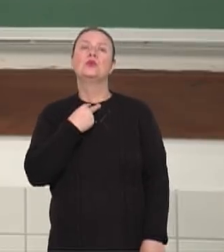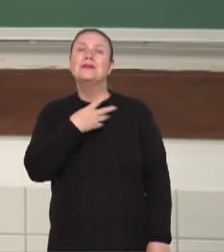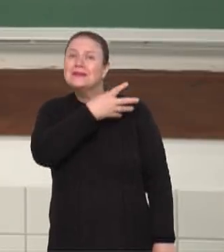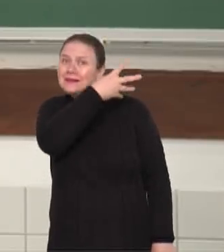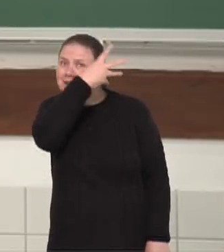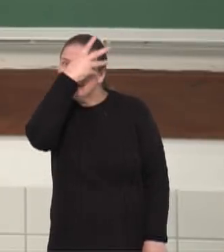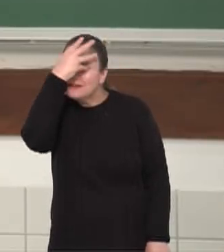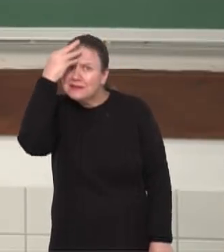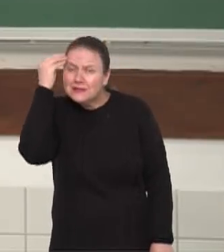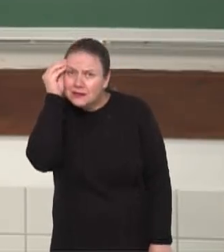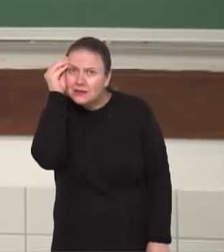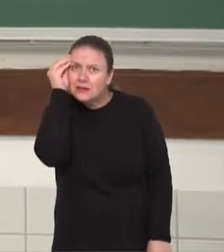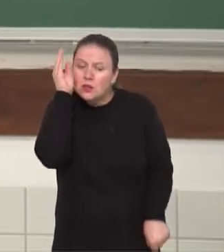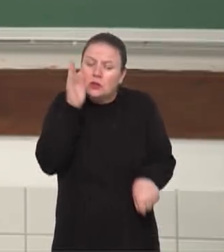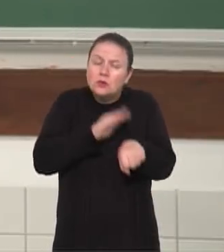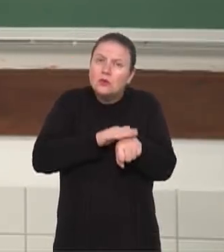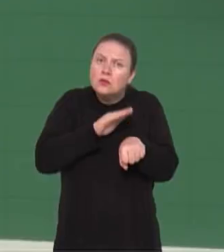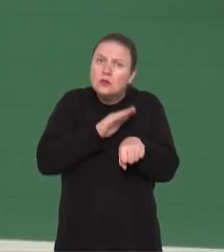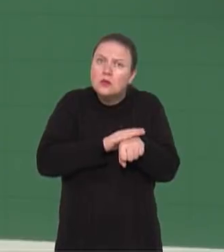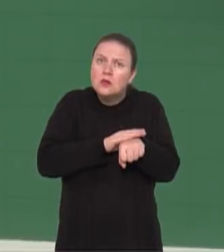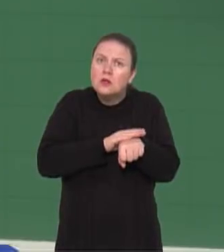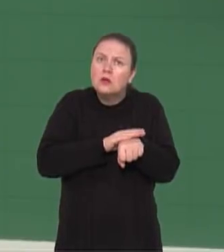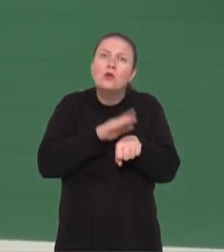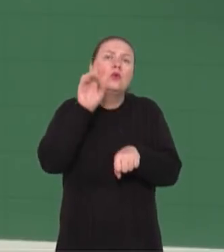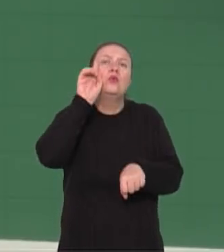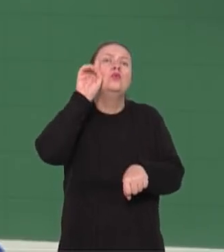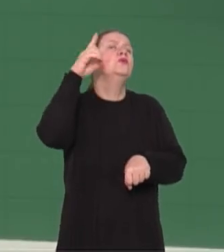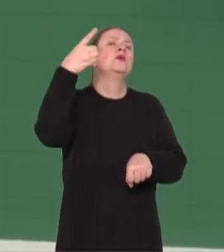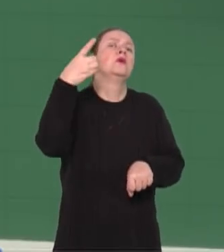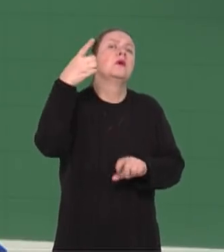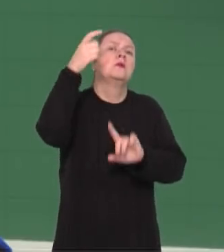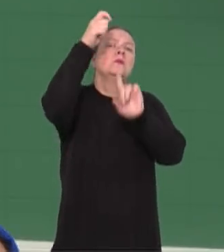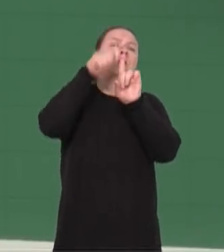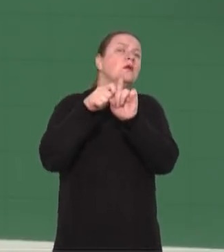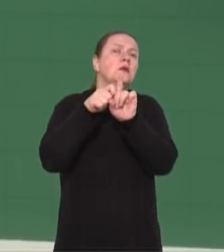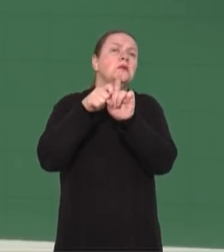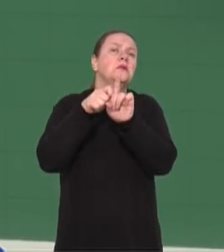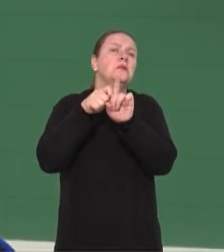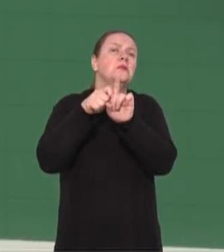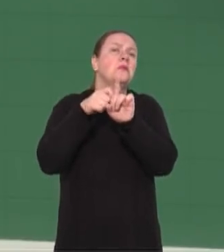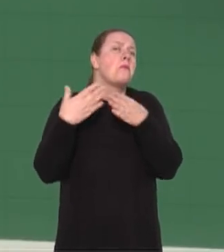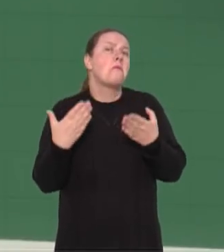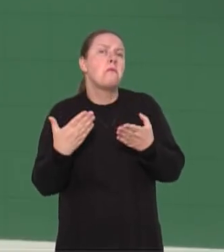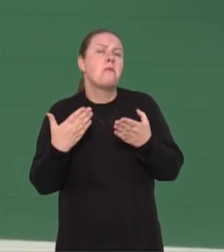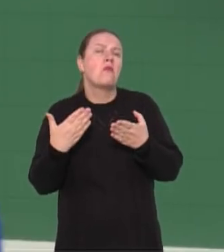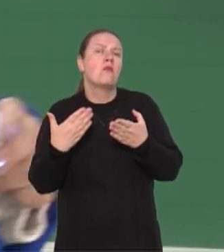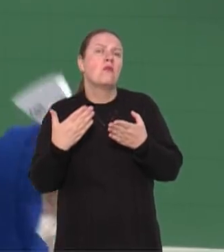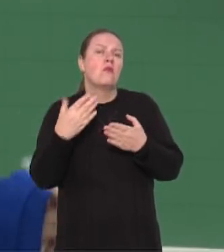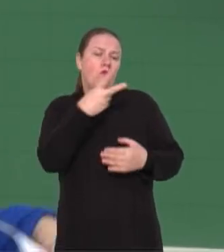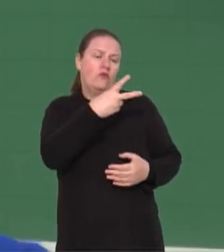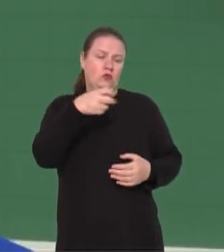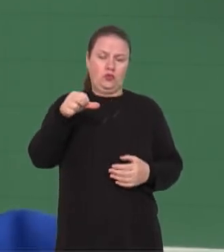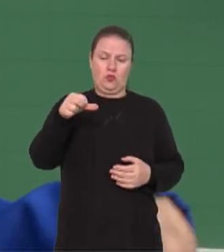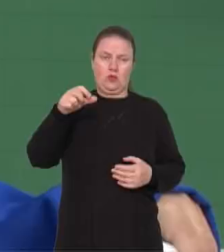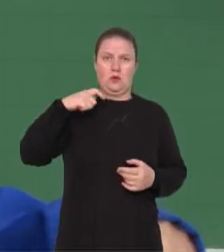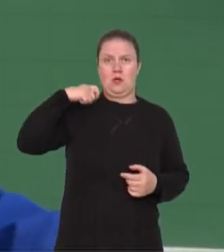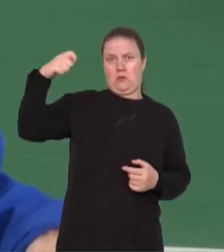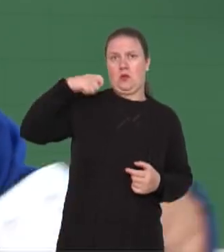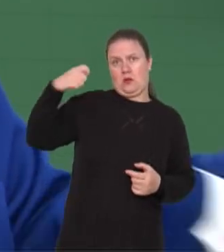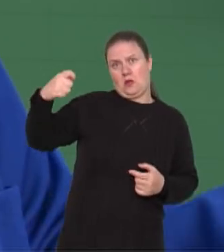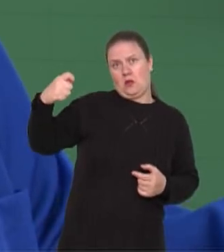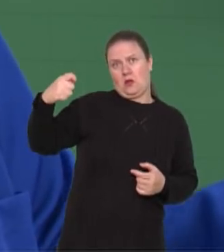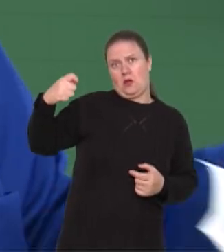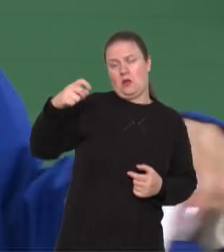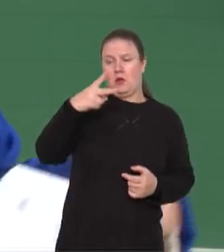da dimensão temporal da notícia. Quando? Quando aconteceram os fatos? Né? Foram no dia 28 de abril, 29